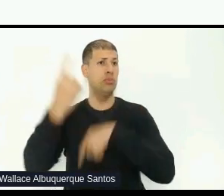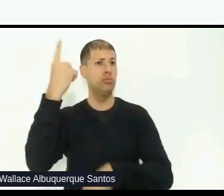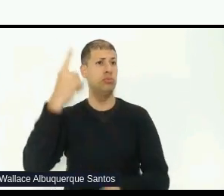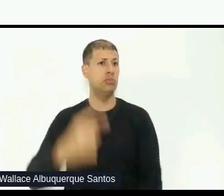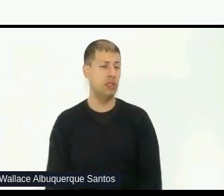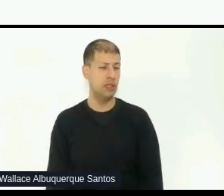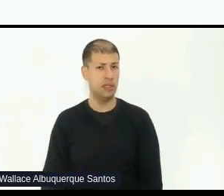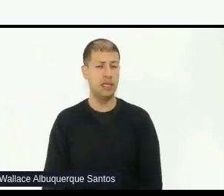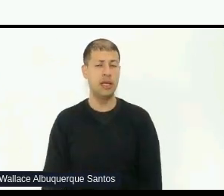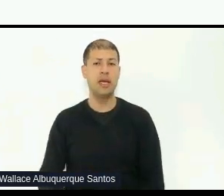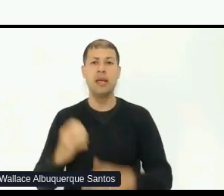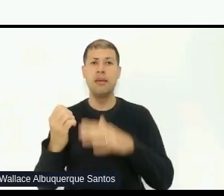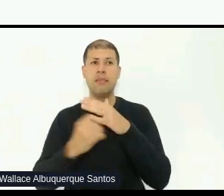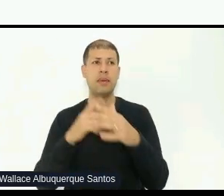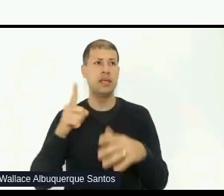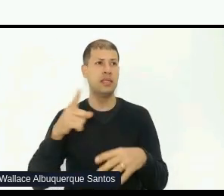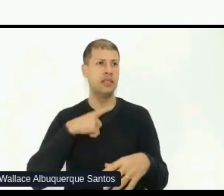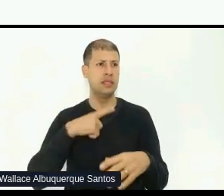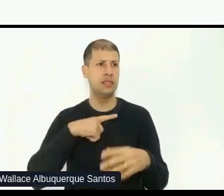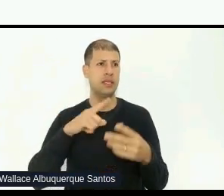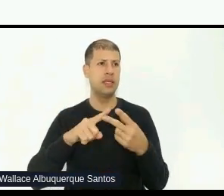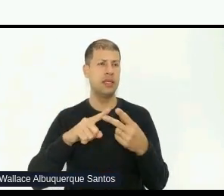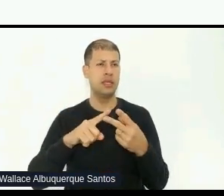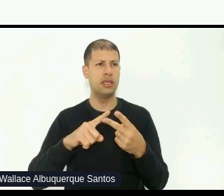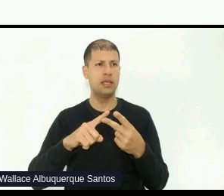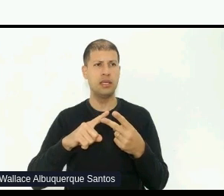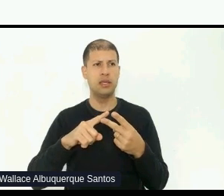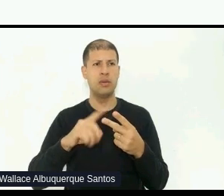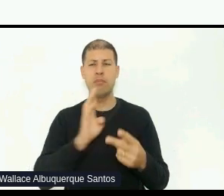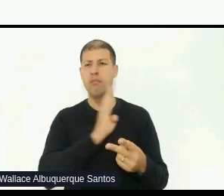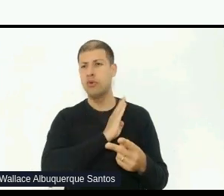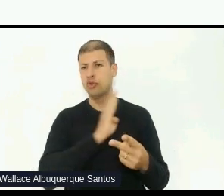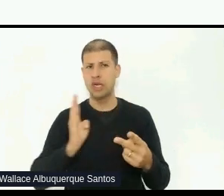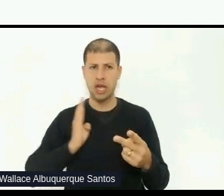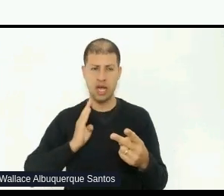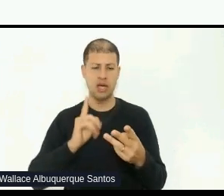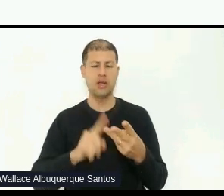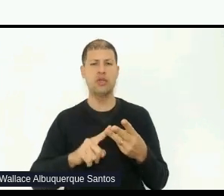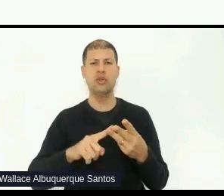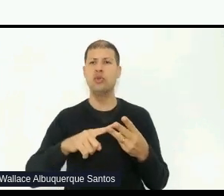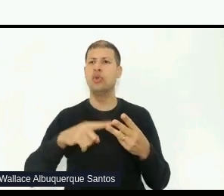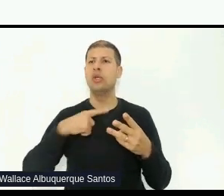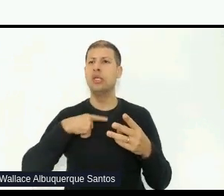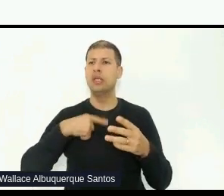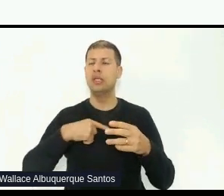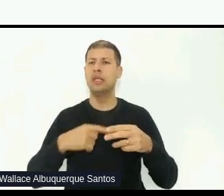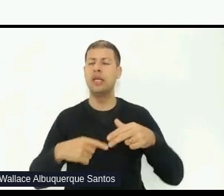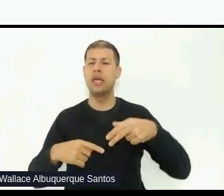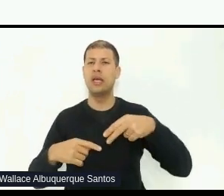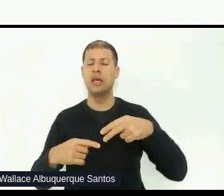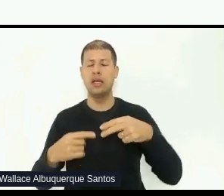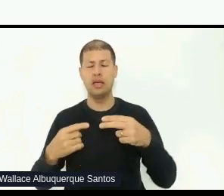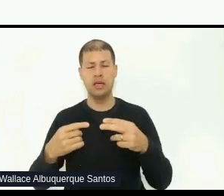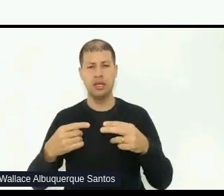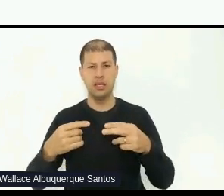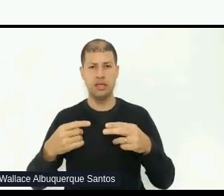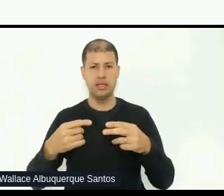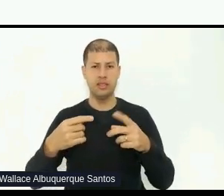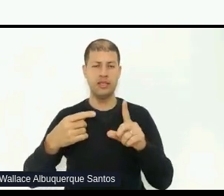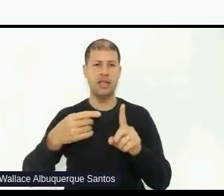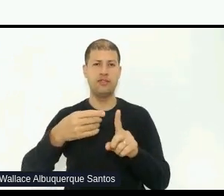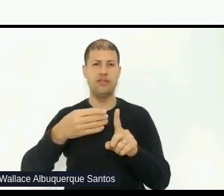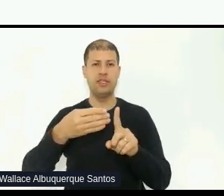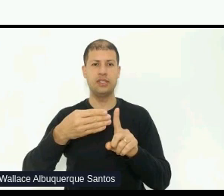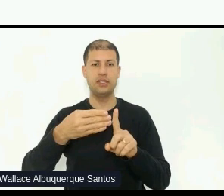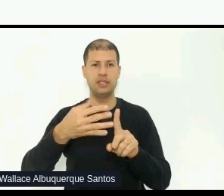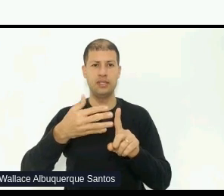Empresas como Natura, empresas como Boticário, empresas como Netflix, são empresas que investem pesadamente em diversidade e inclusão, não